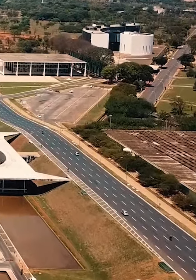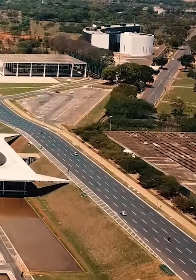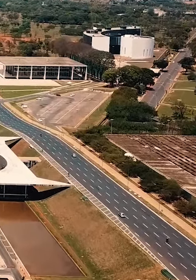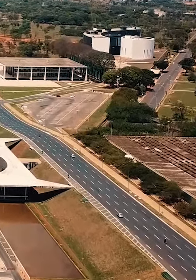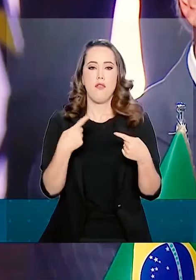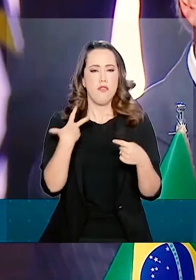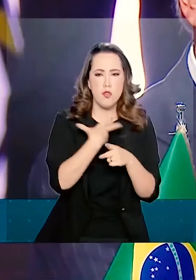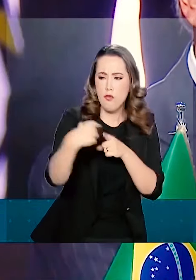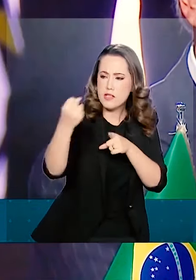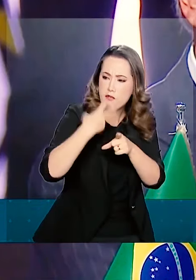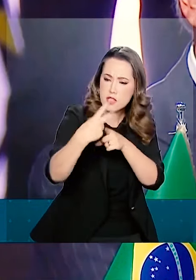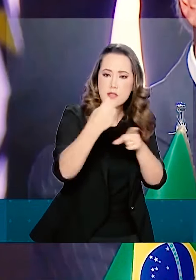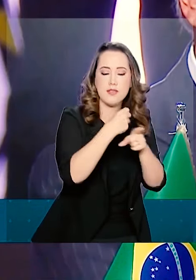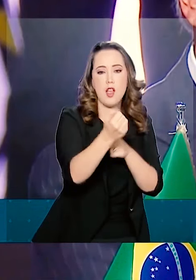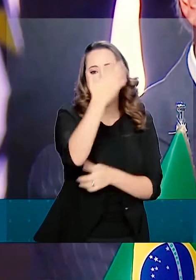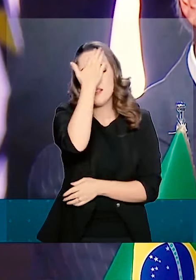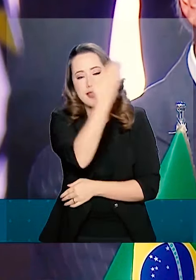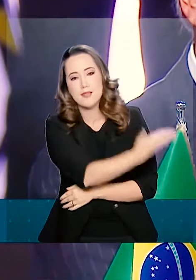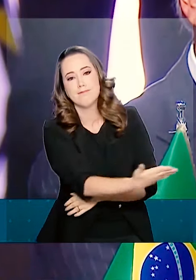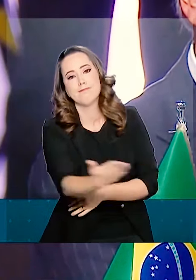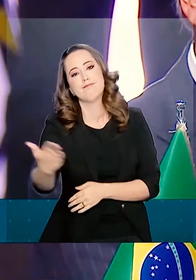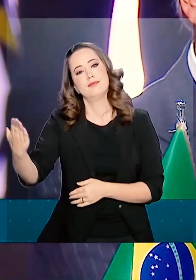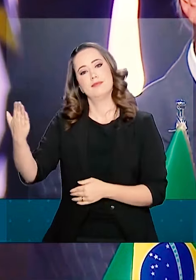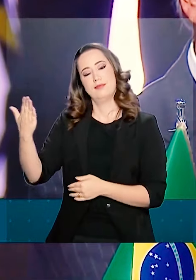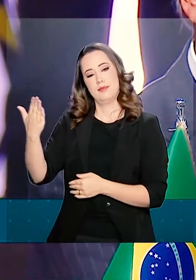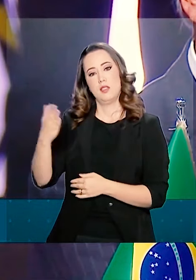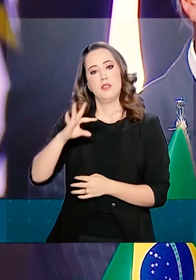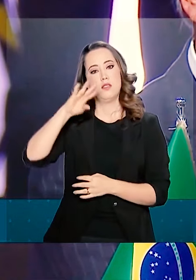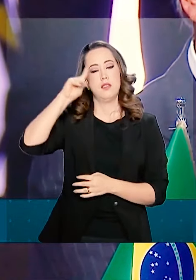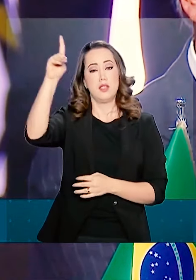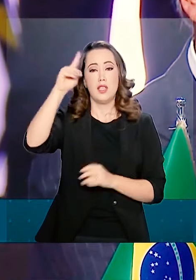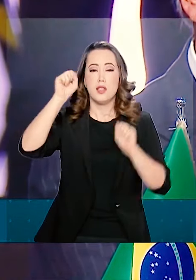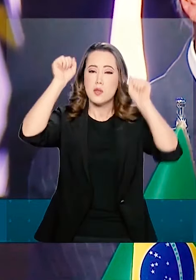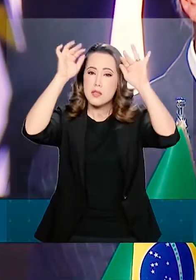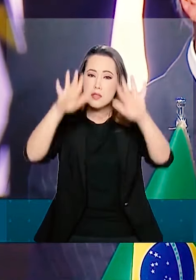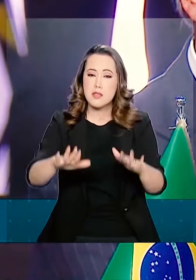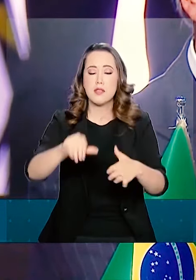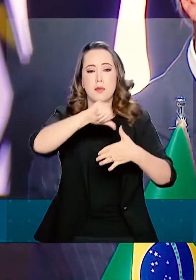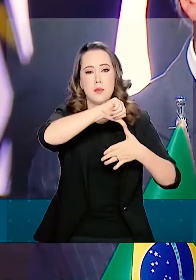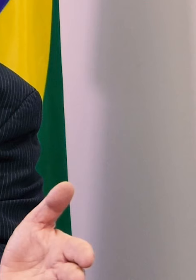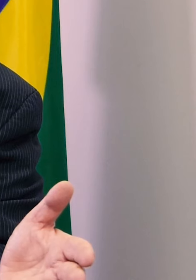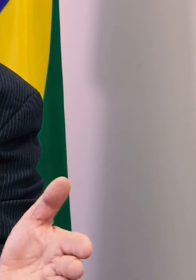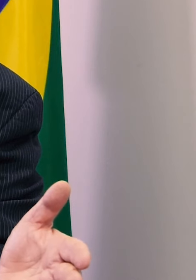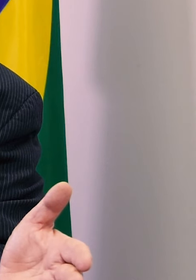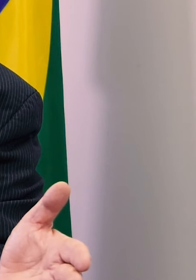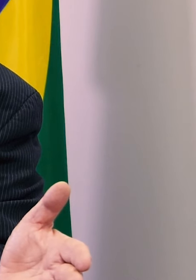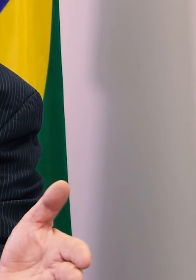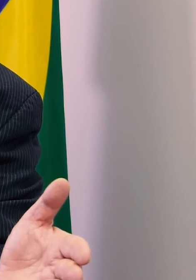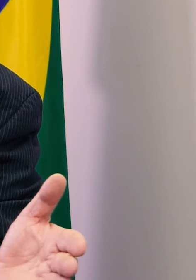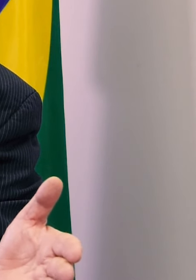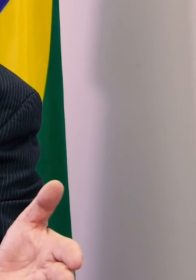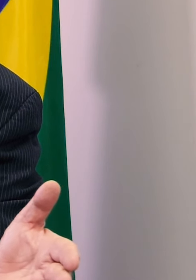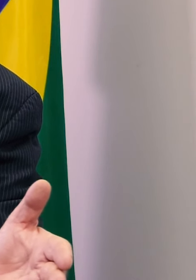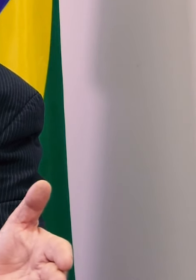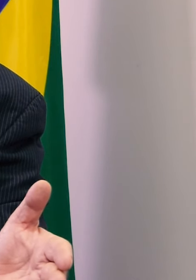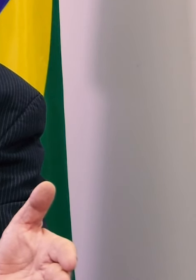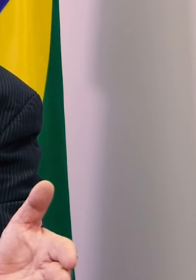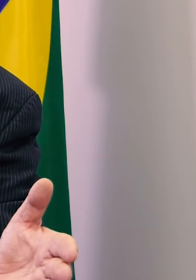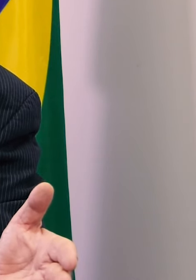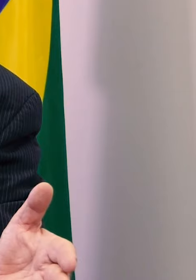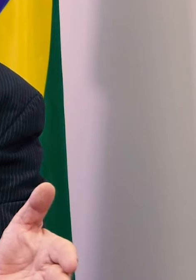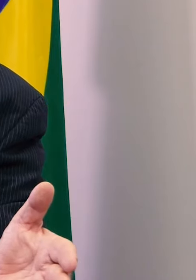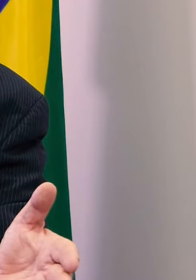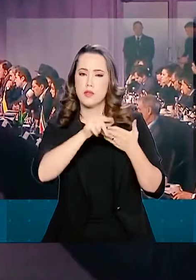do seu país rico antes de ver à frente dos destinos do mercosul o brasil assumiu a presidência agora na cúpula na